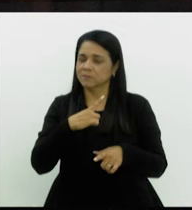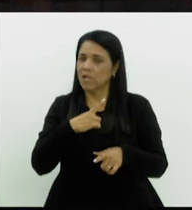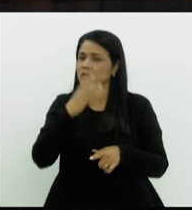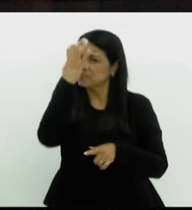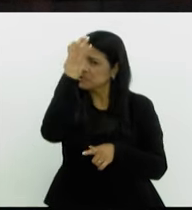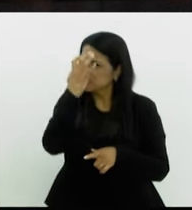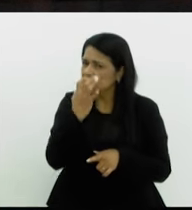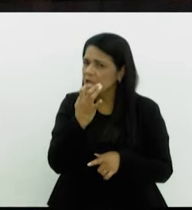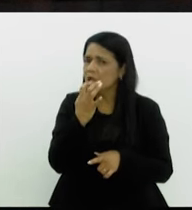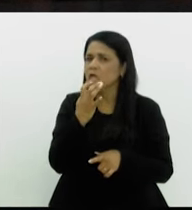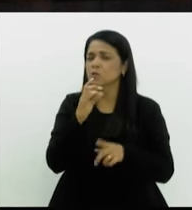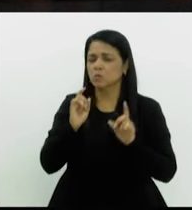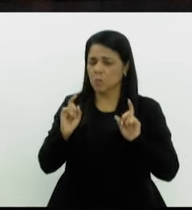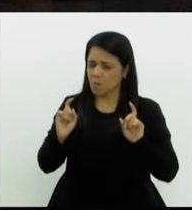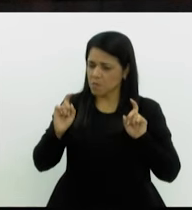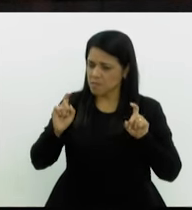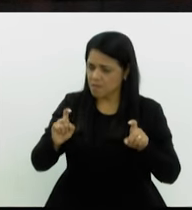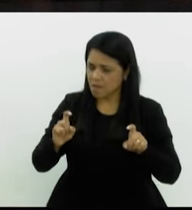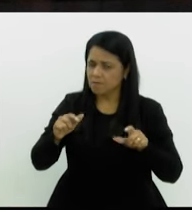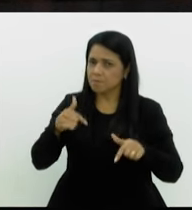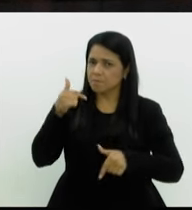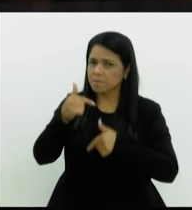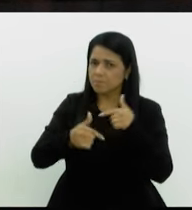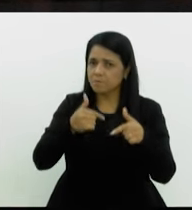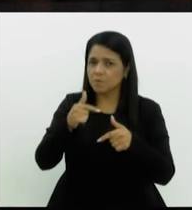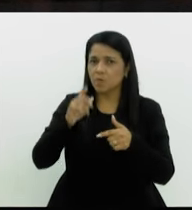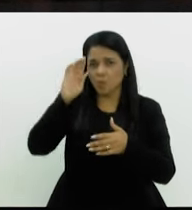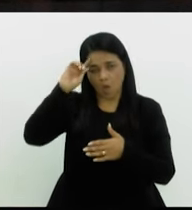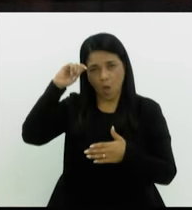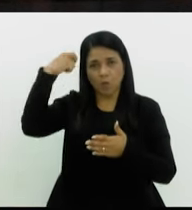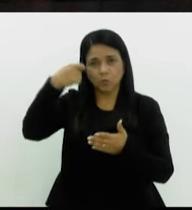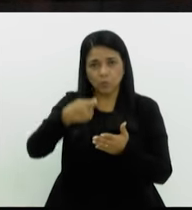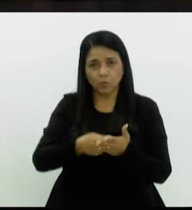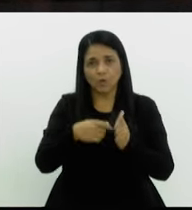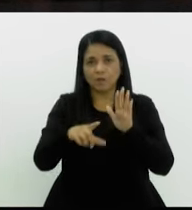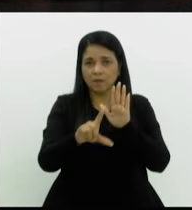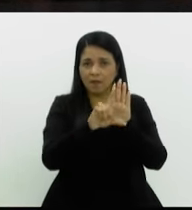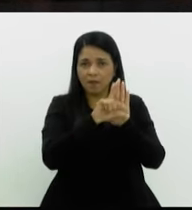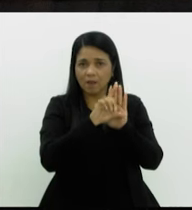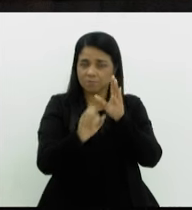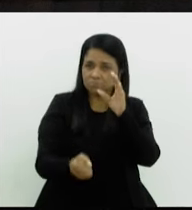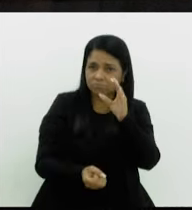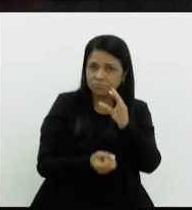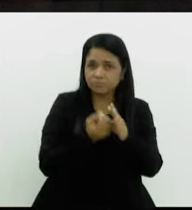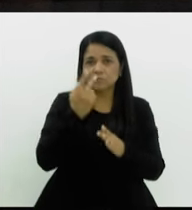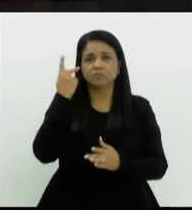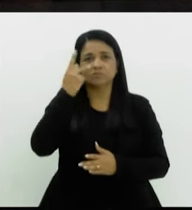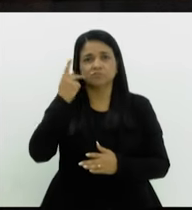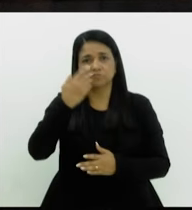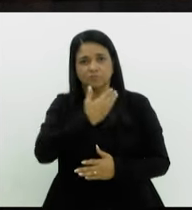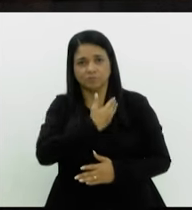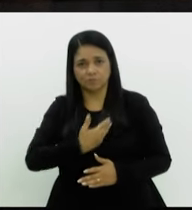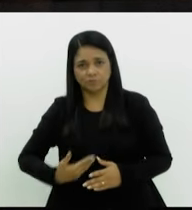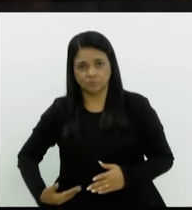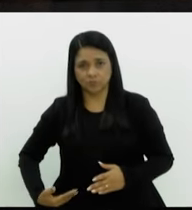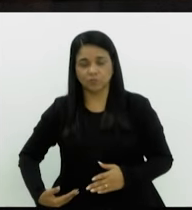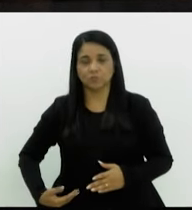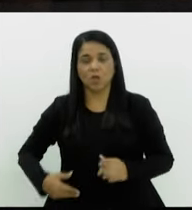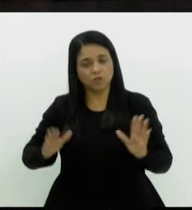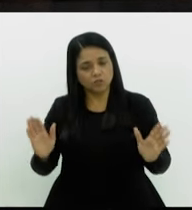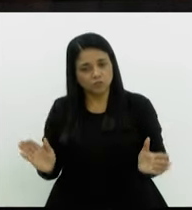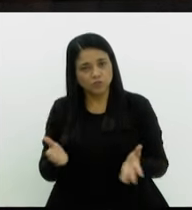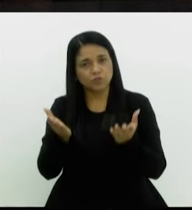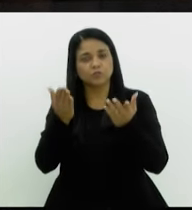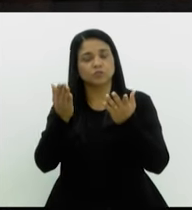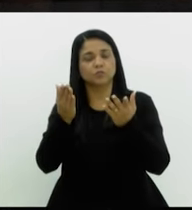sério no meu mandato, não é, como autora da lei que implementa essa política pública de estímulo à